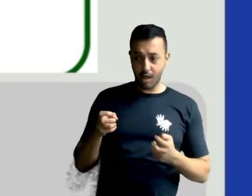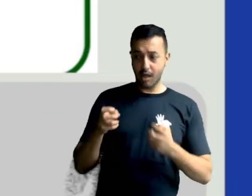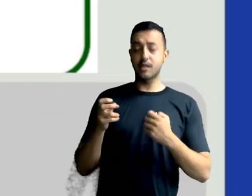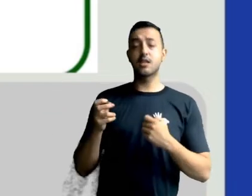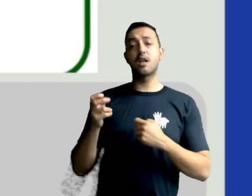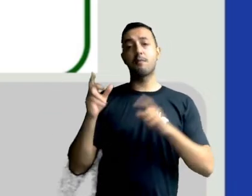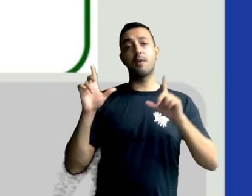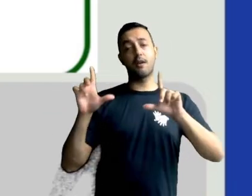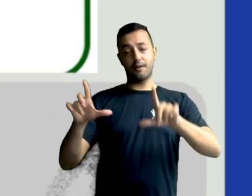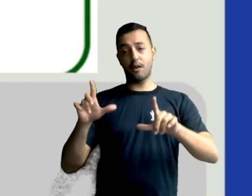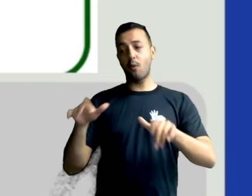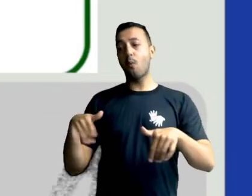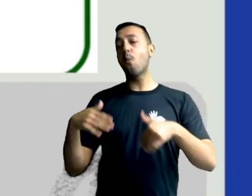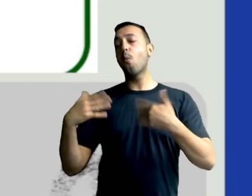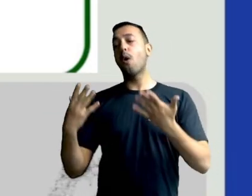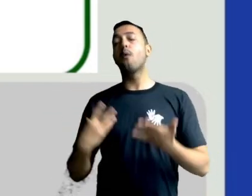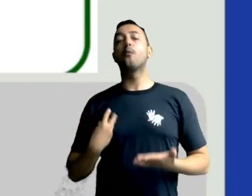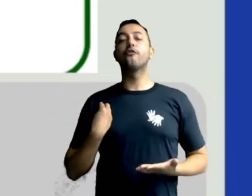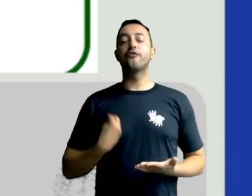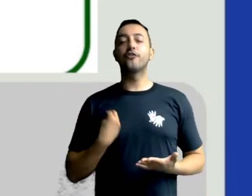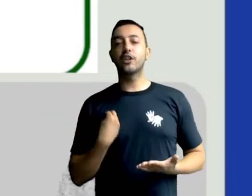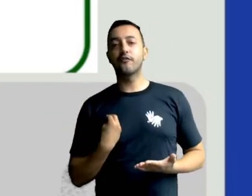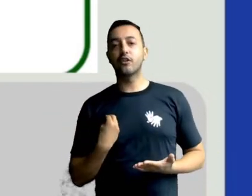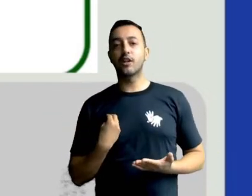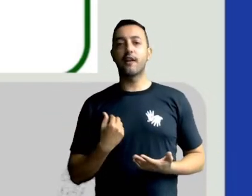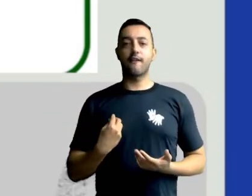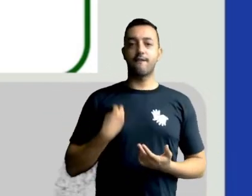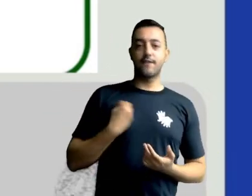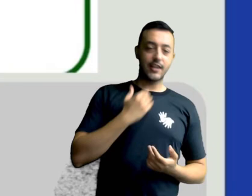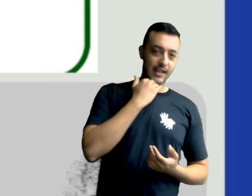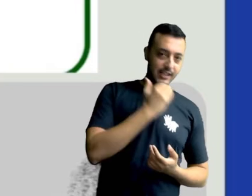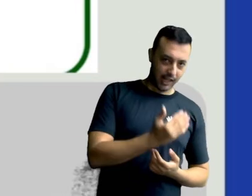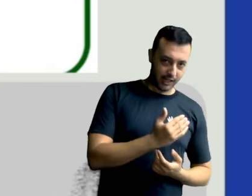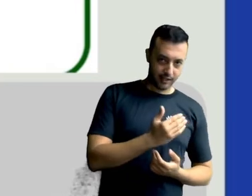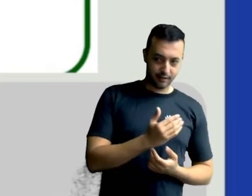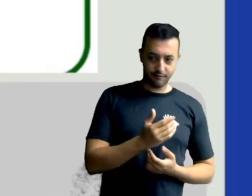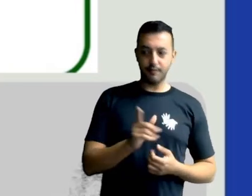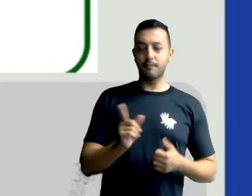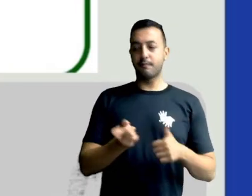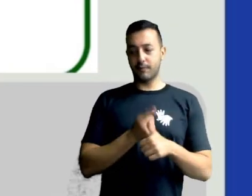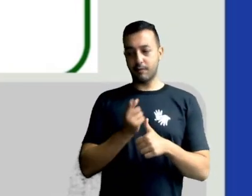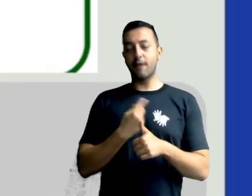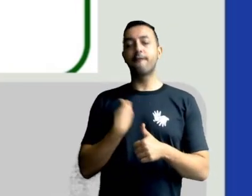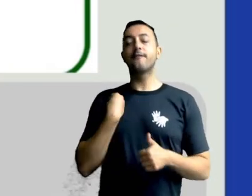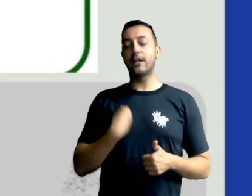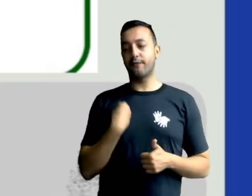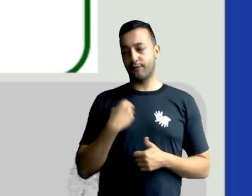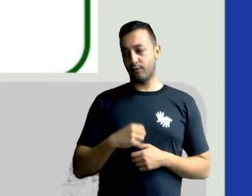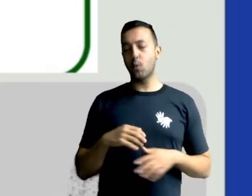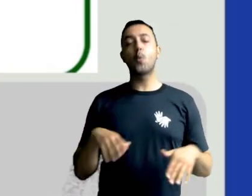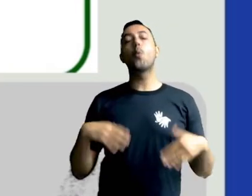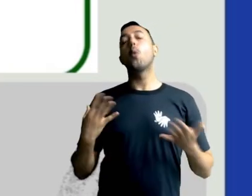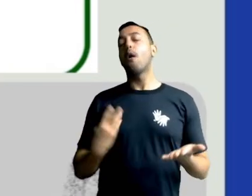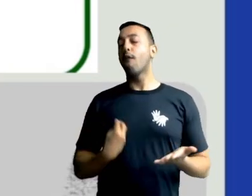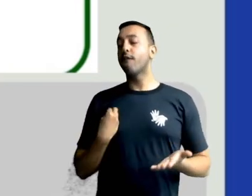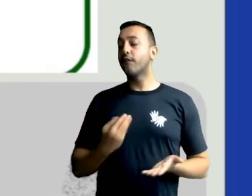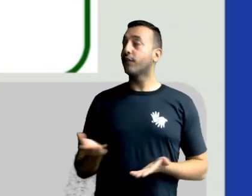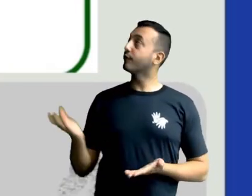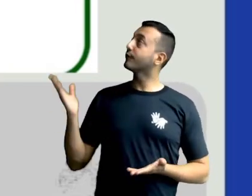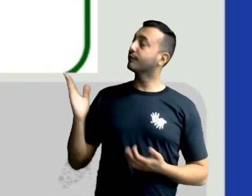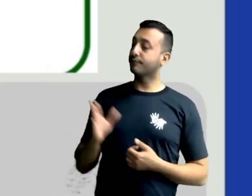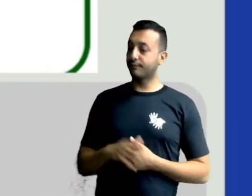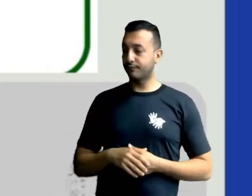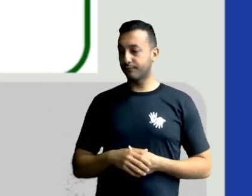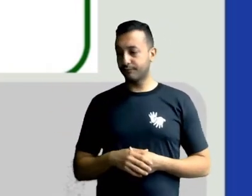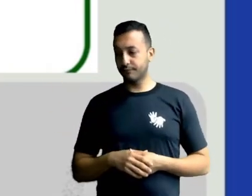perceber nessa imagem quais são os seres vivos e os seres sem vida? Vamos primeiro para os seres vivos. Quais são os seres vivos